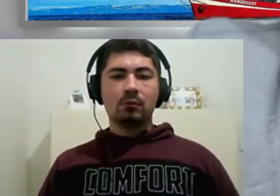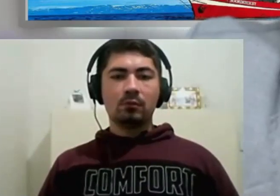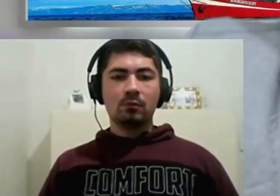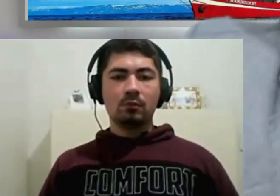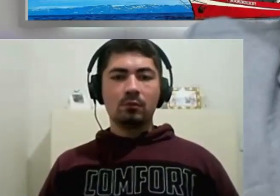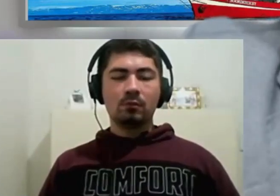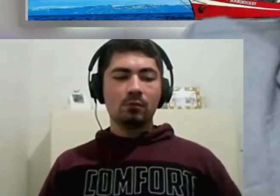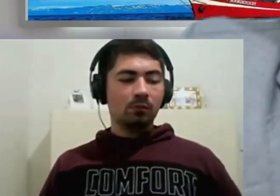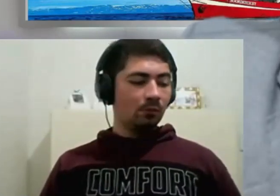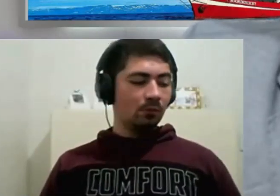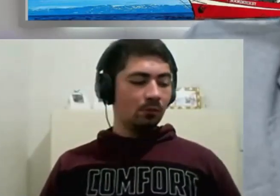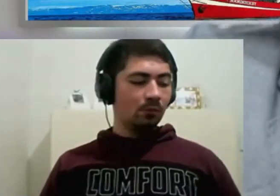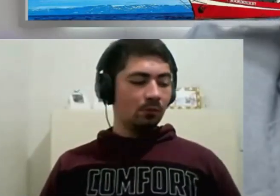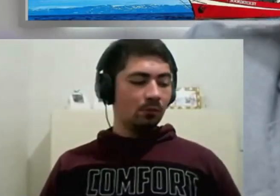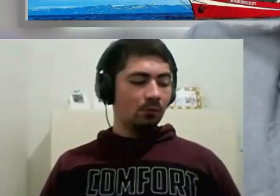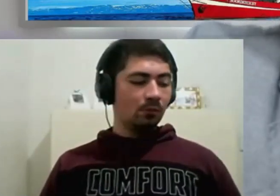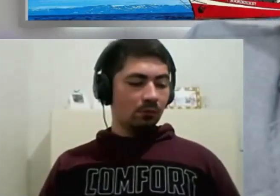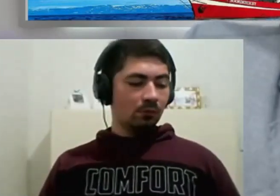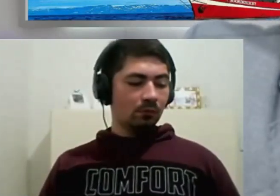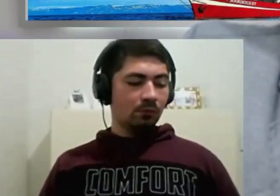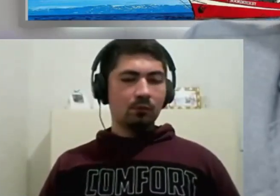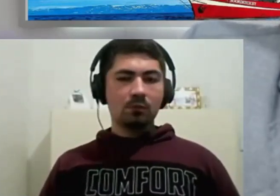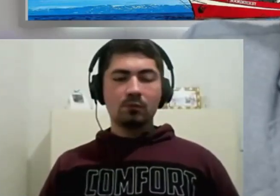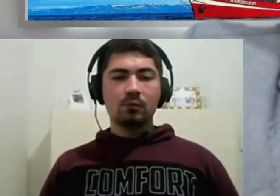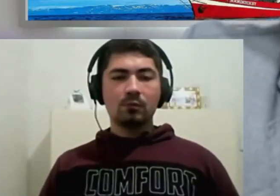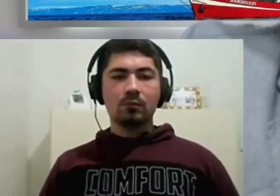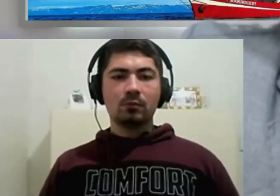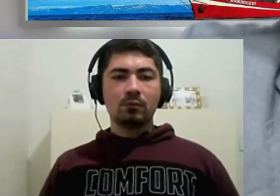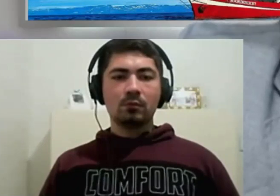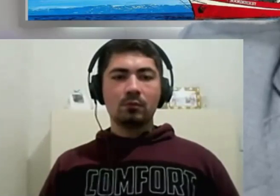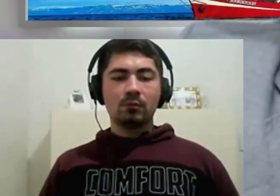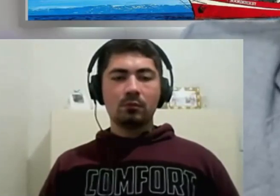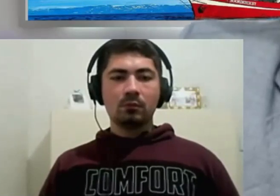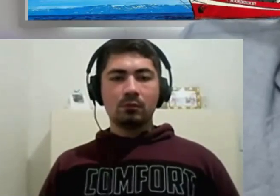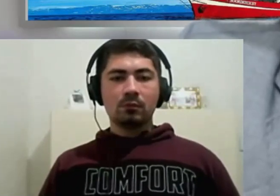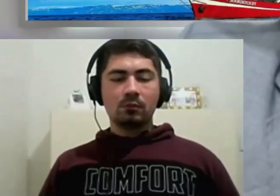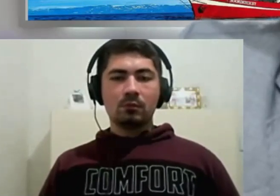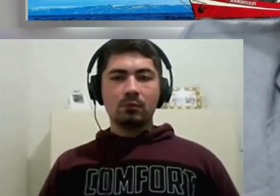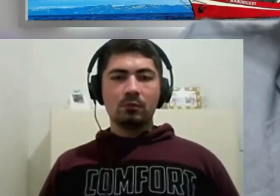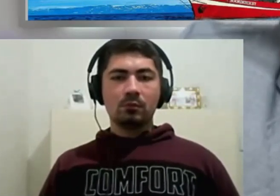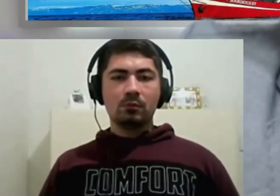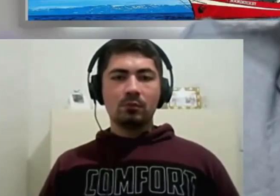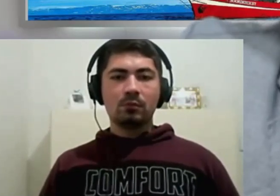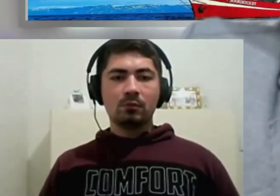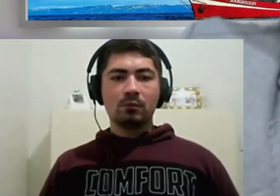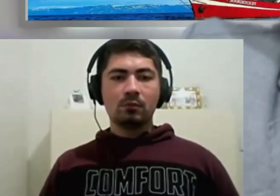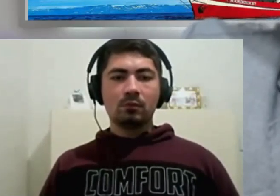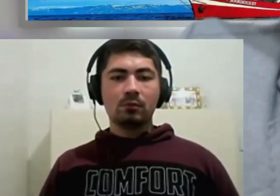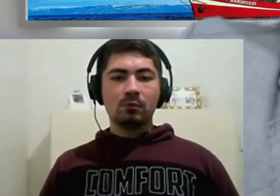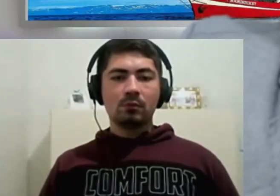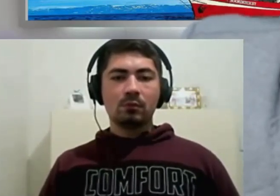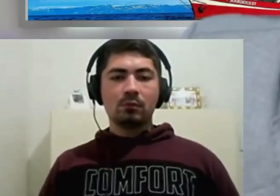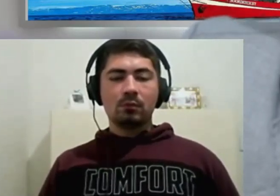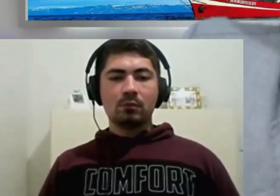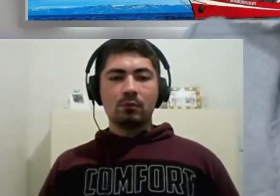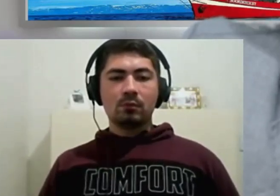momento, o coordenador assistente regional da Fundação Rotária, Área 31, o companheiro governador Névio